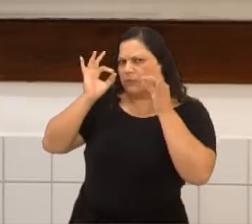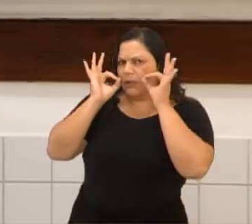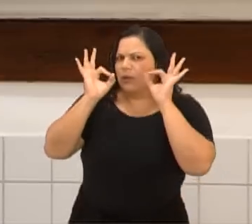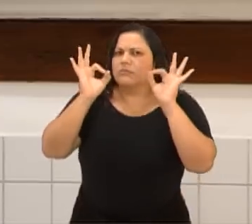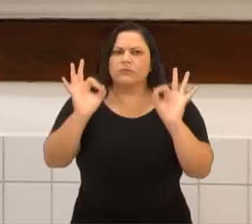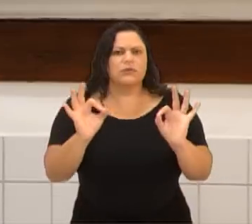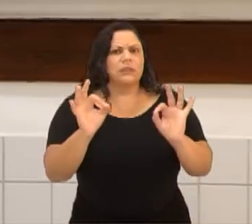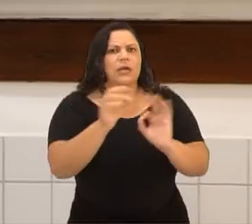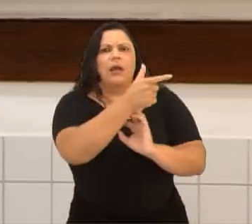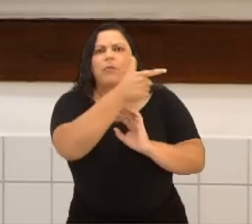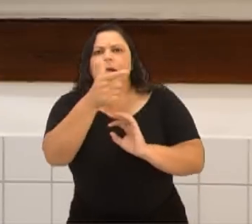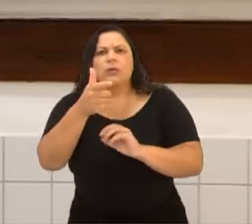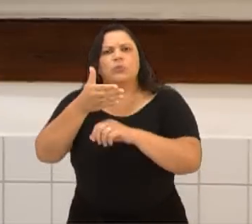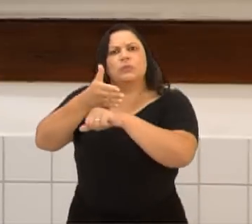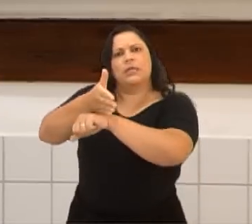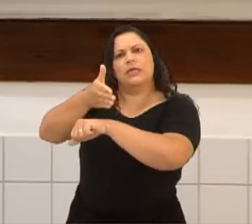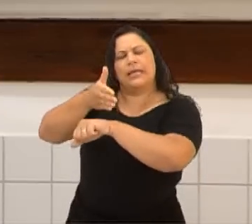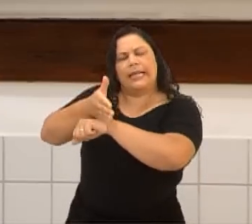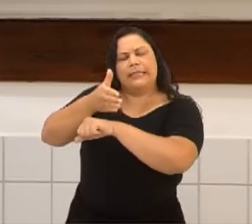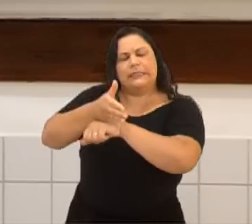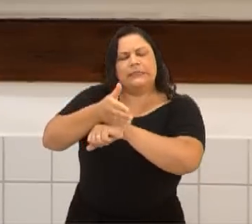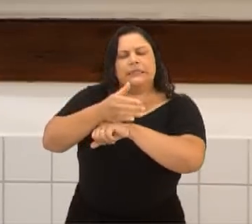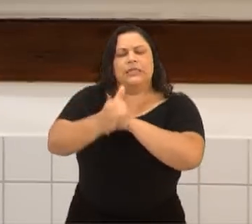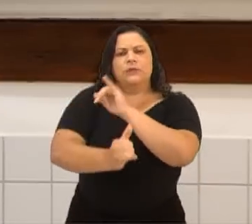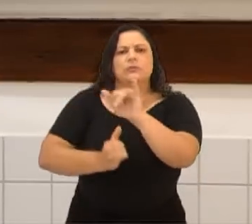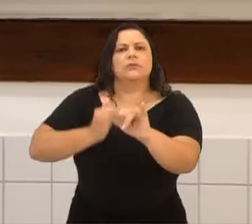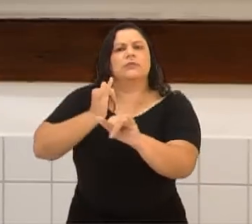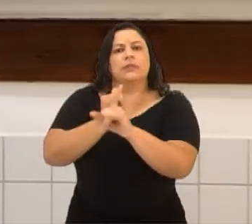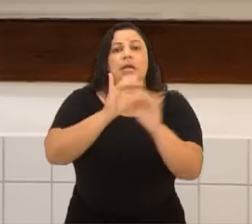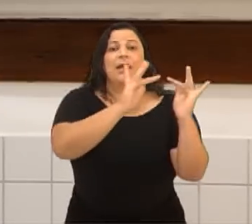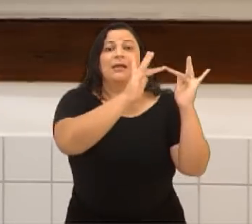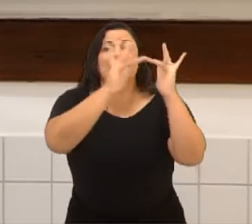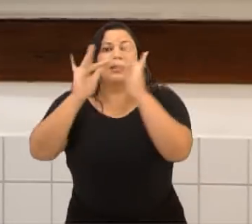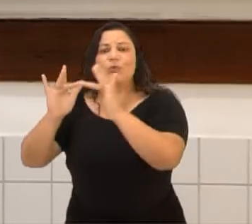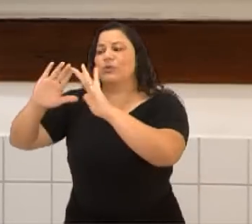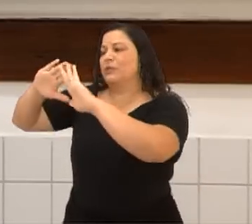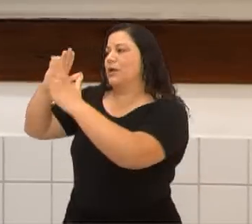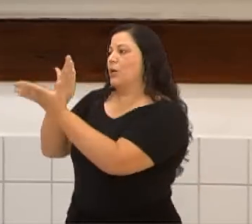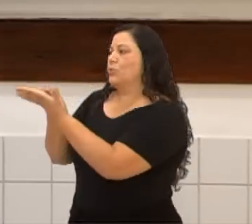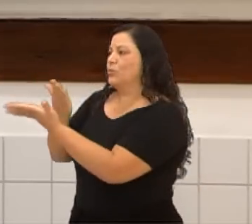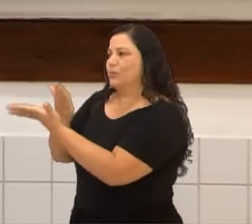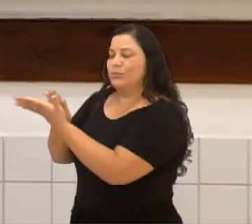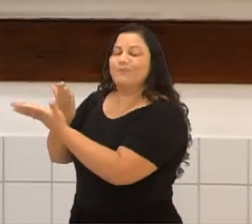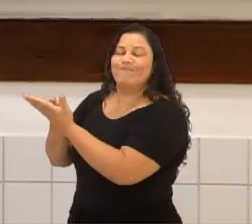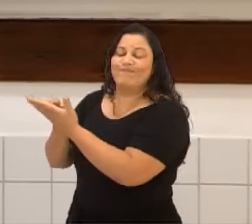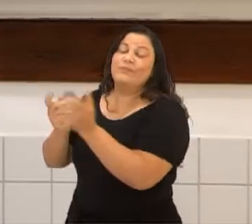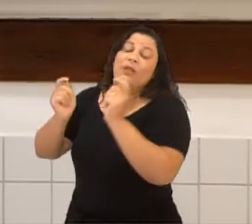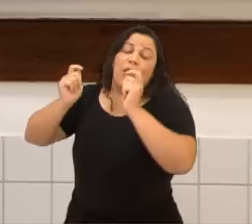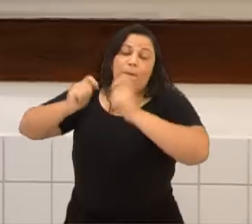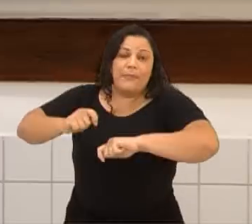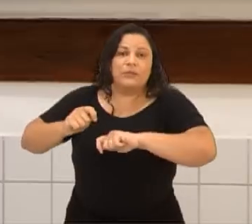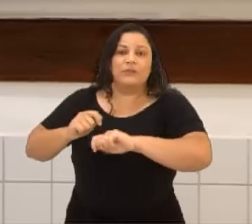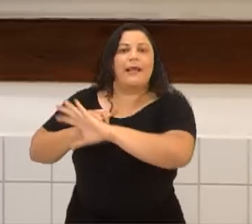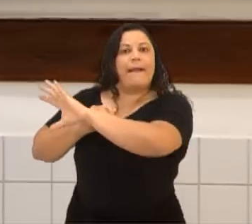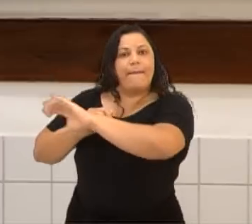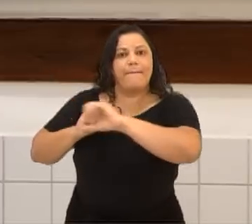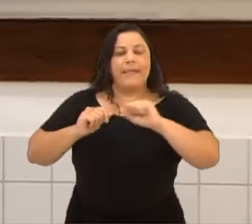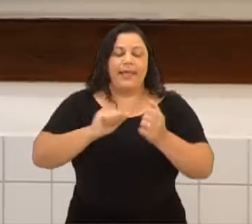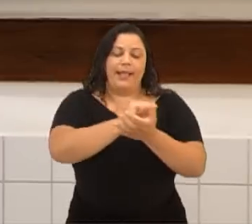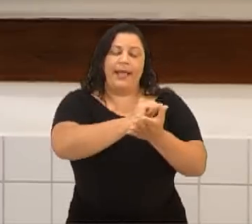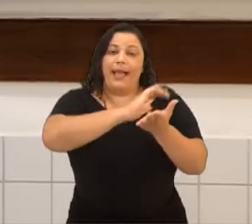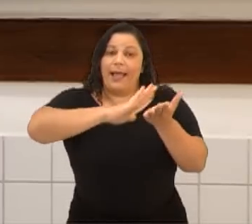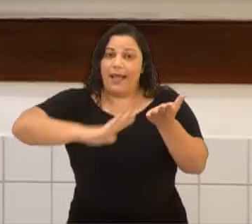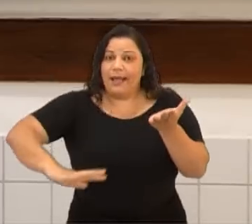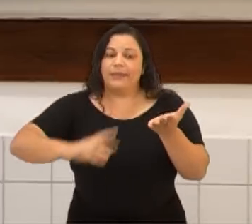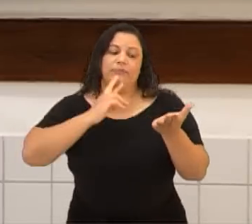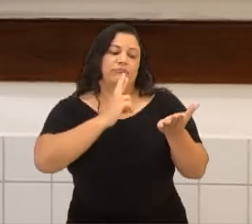não tem acesso à internet, entre em contato com a sua escola e veja a possibilidade de pegar atividade impressa